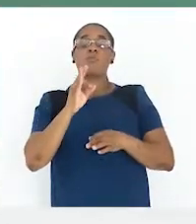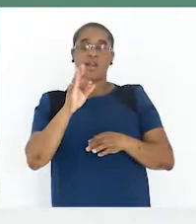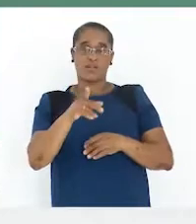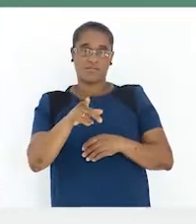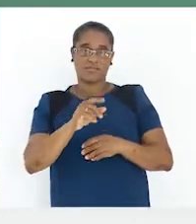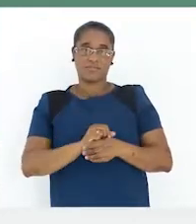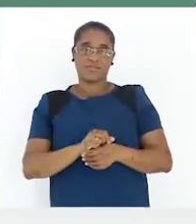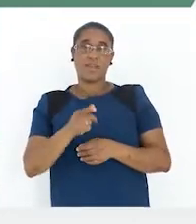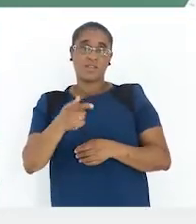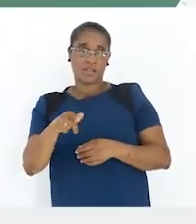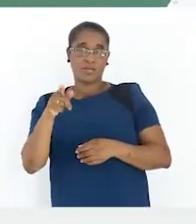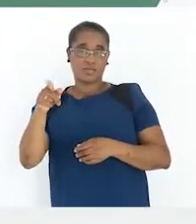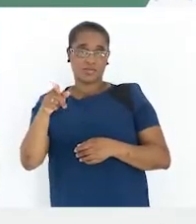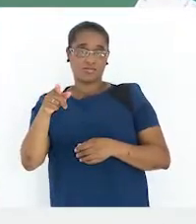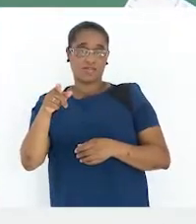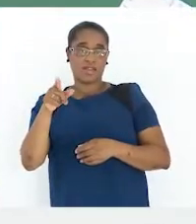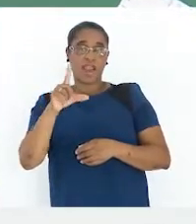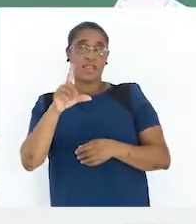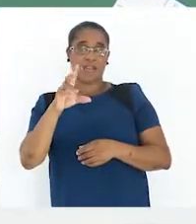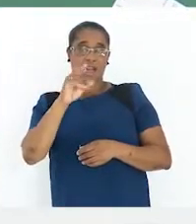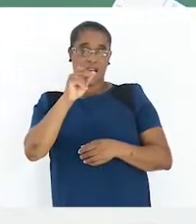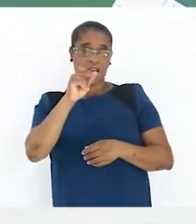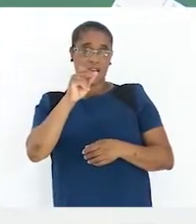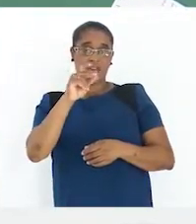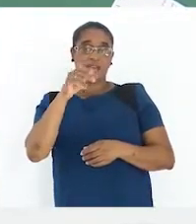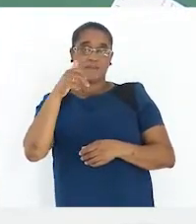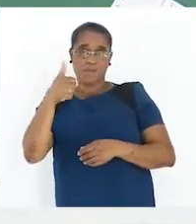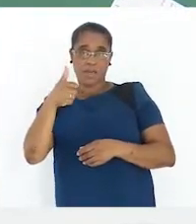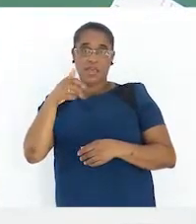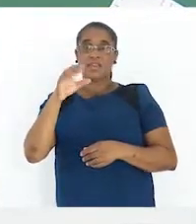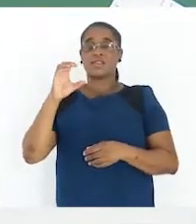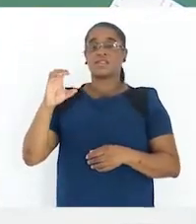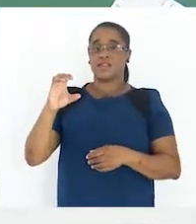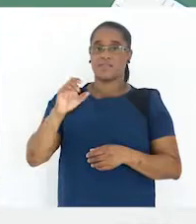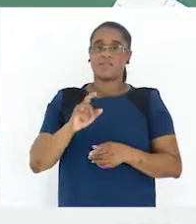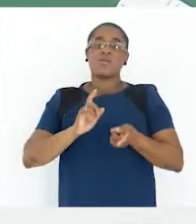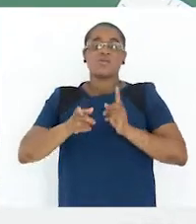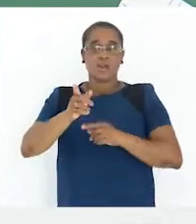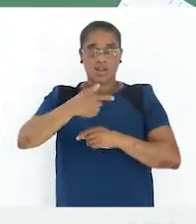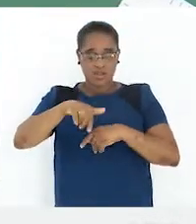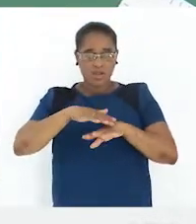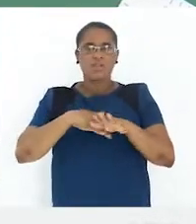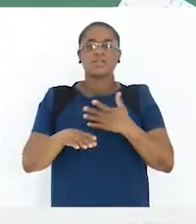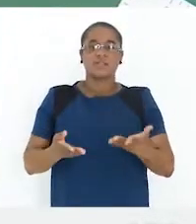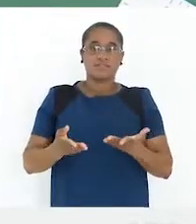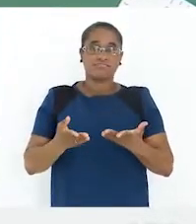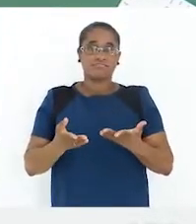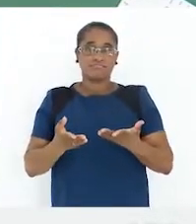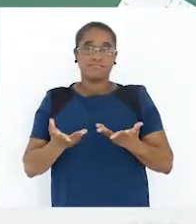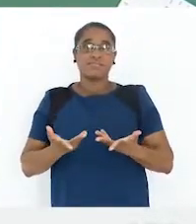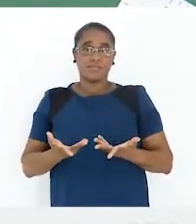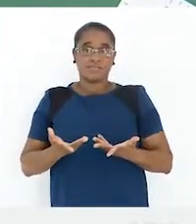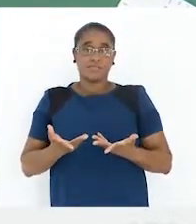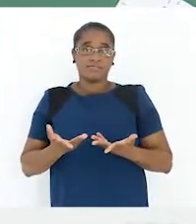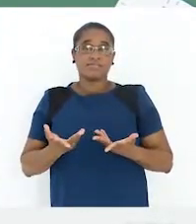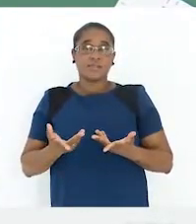fórmula temos a letra A, a letra B e a letra C. O que é que vamos fazer? Nada mais, nada menos